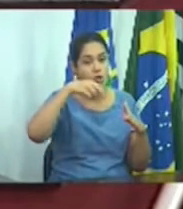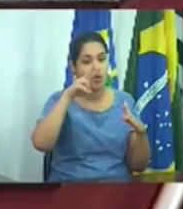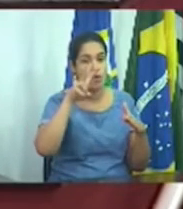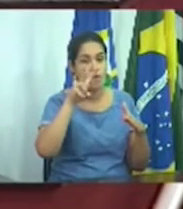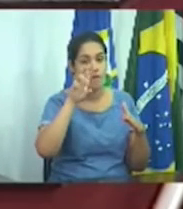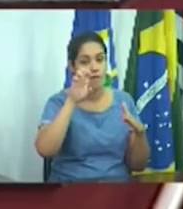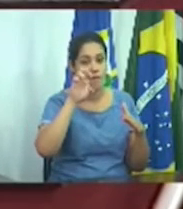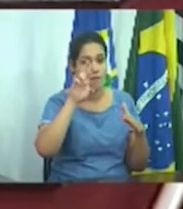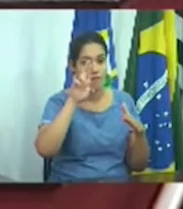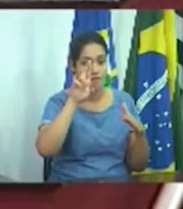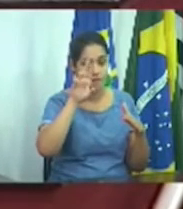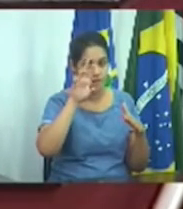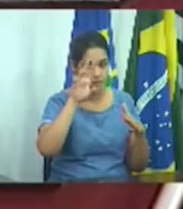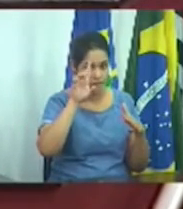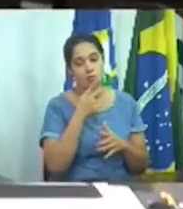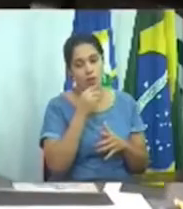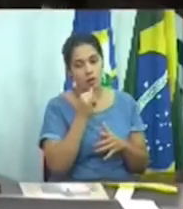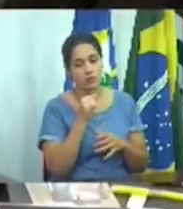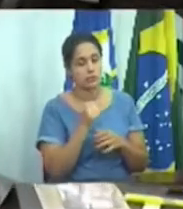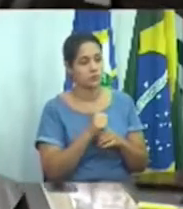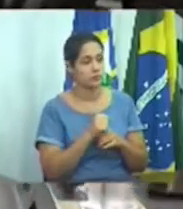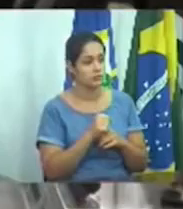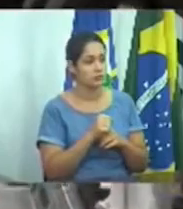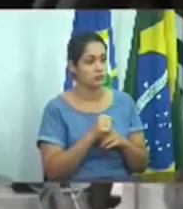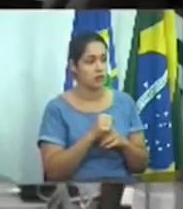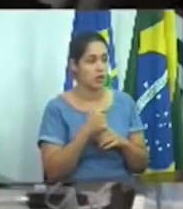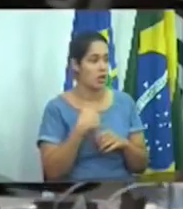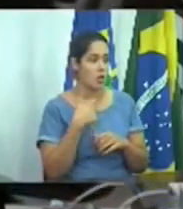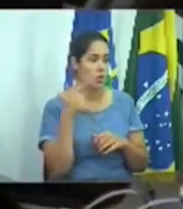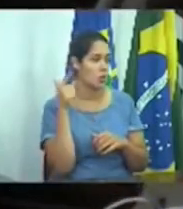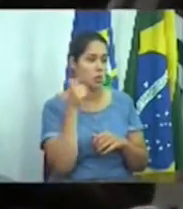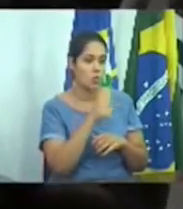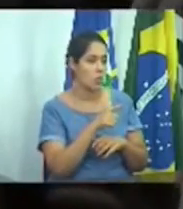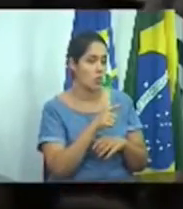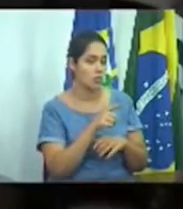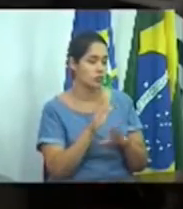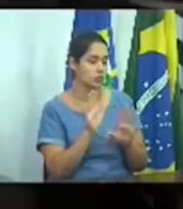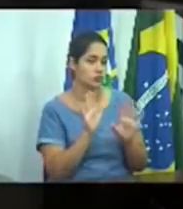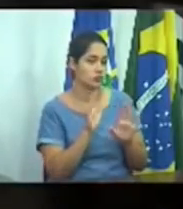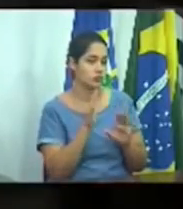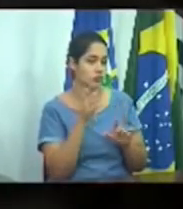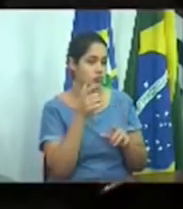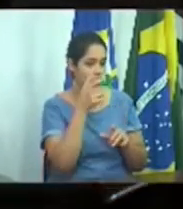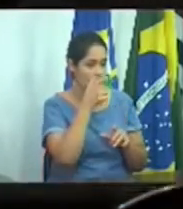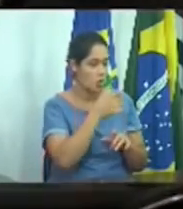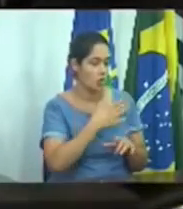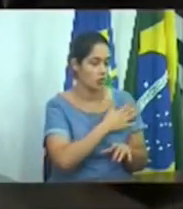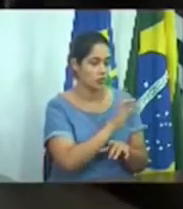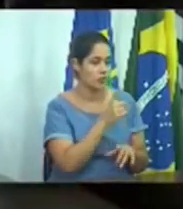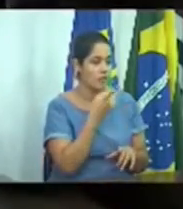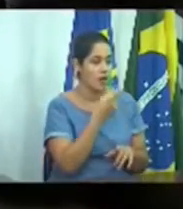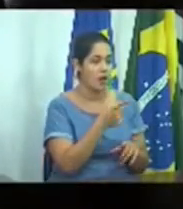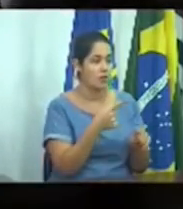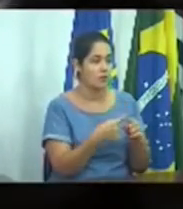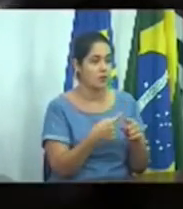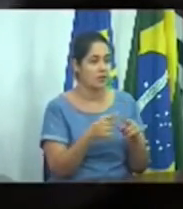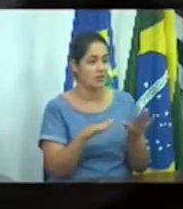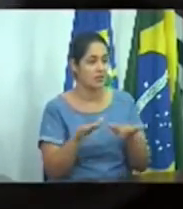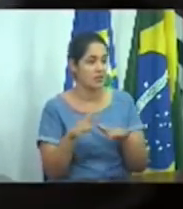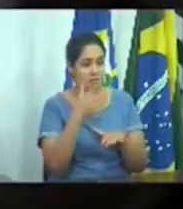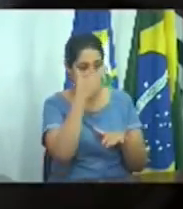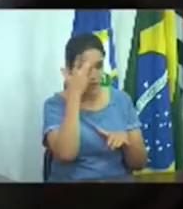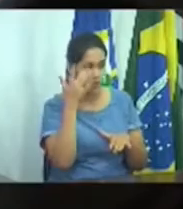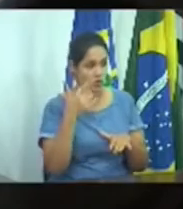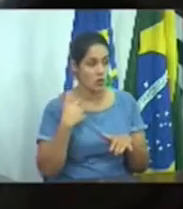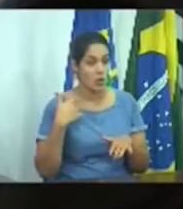o que prova que o processo licitatório foi limpo. Eu nunca gostei de falar sobre a Com Verde aqui, Ali, porque existiam algumas pessoas que iam